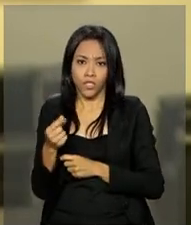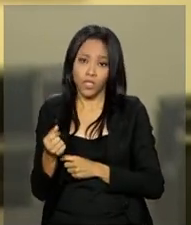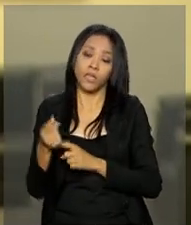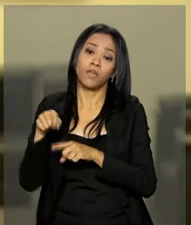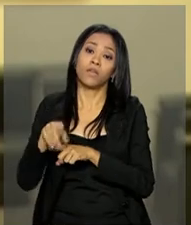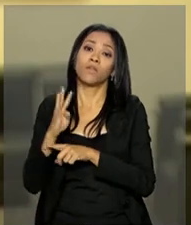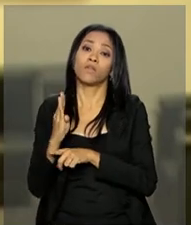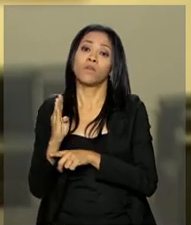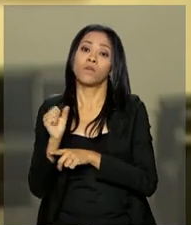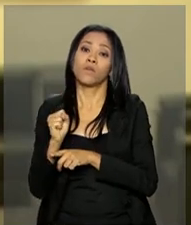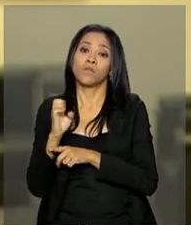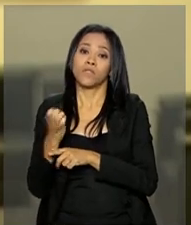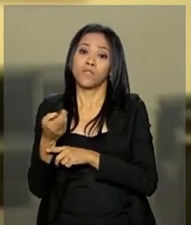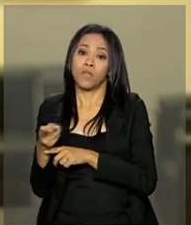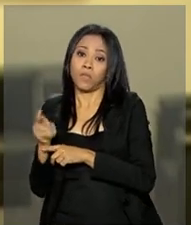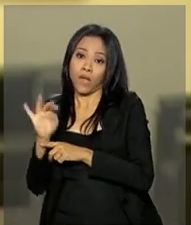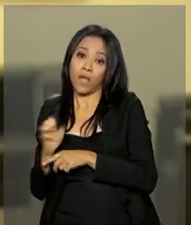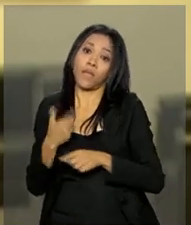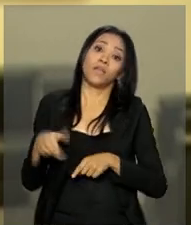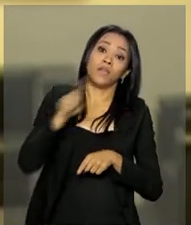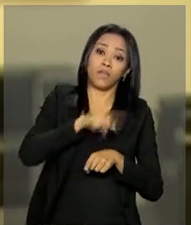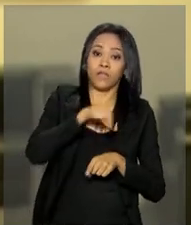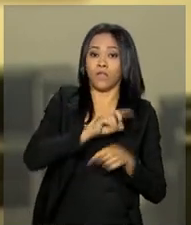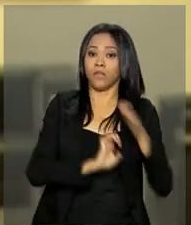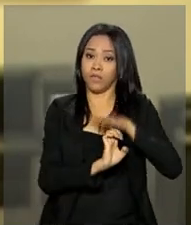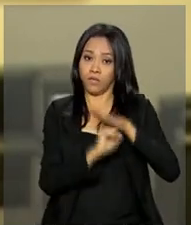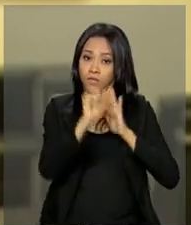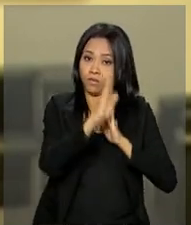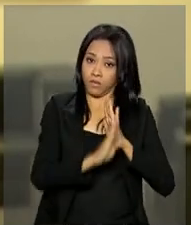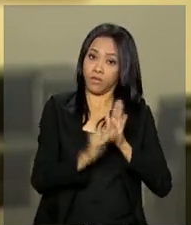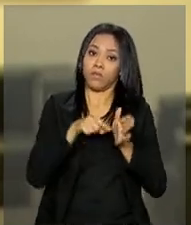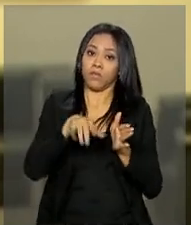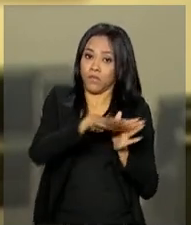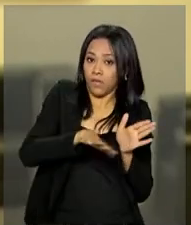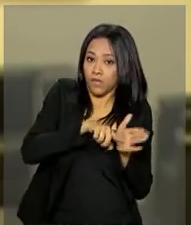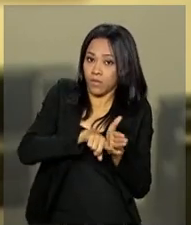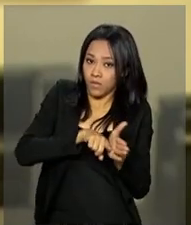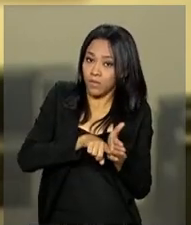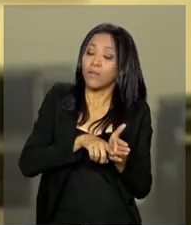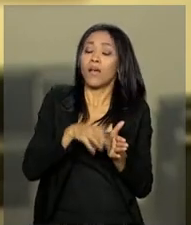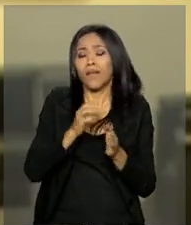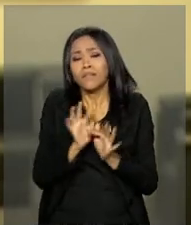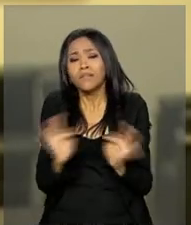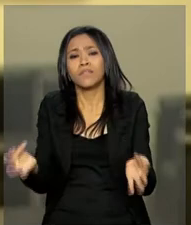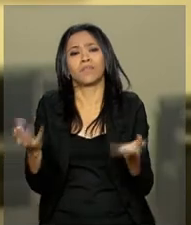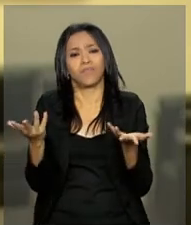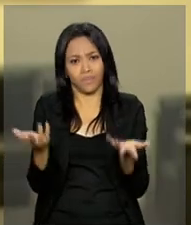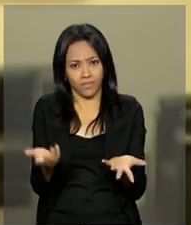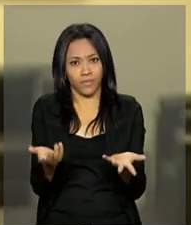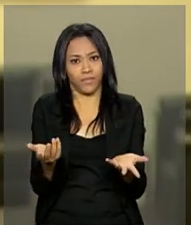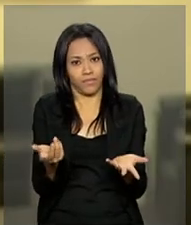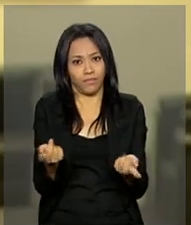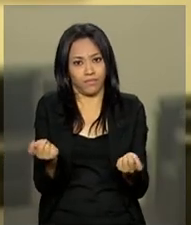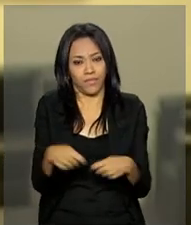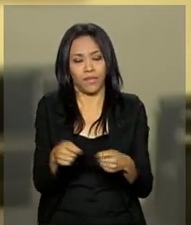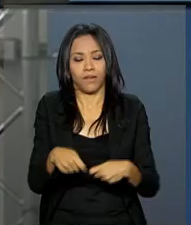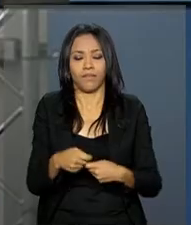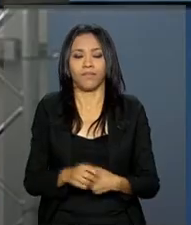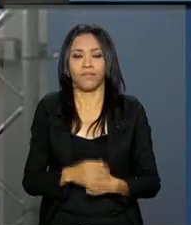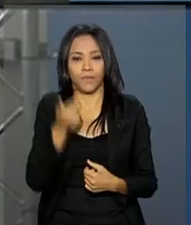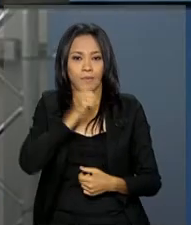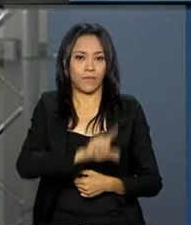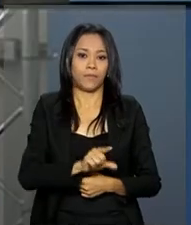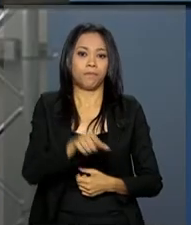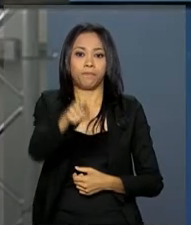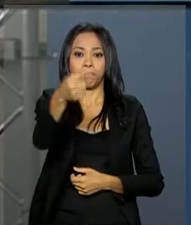Embrapi para fazer. É muito mais fácil, é muito mais ágil, é muito mais desburocratizado, é muito mais simples para acesso às pequenas empresas.